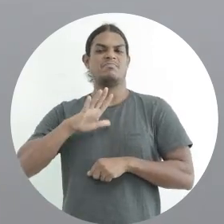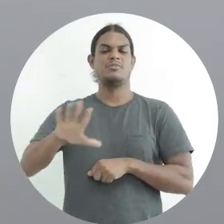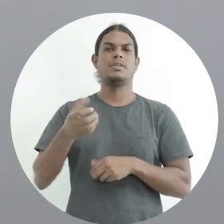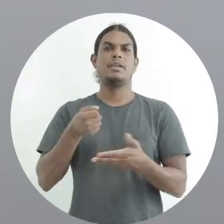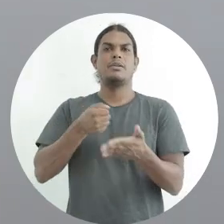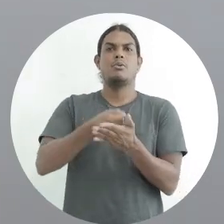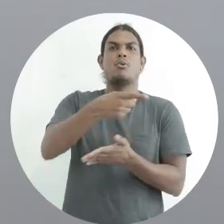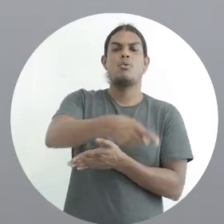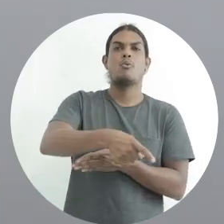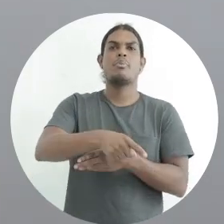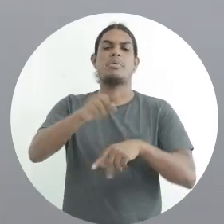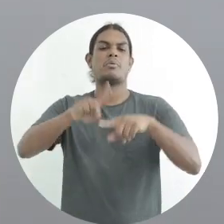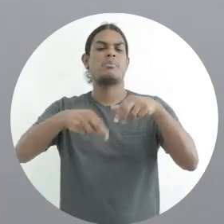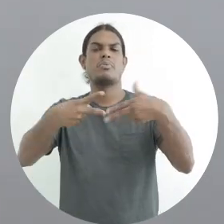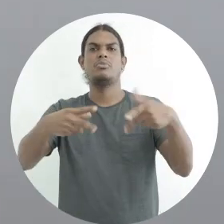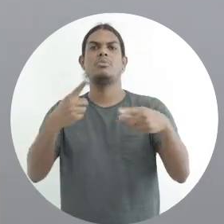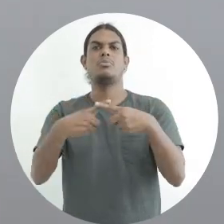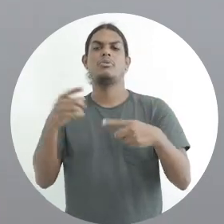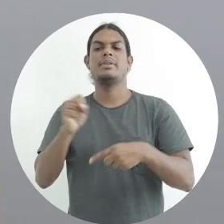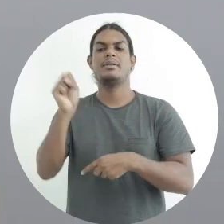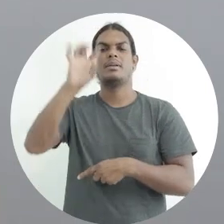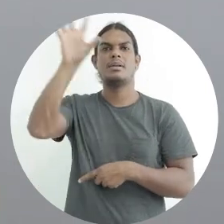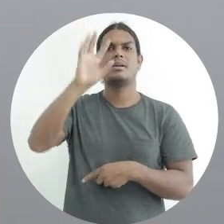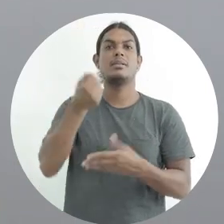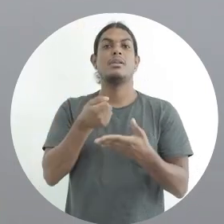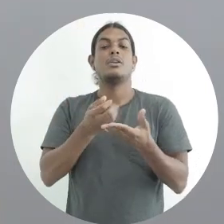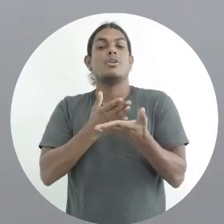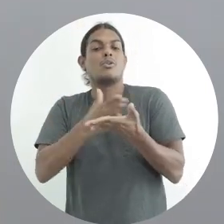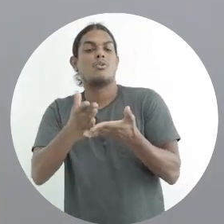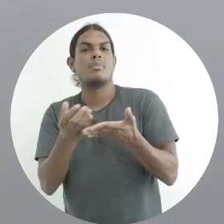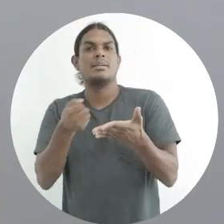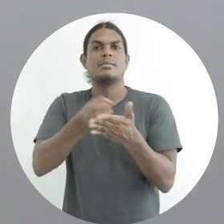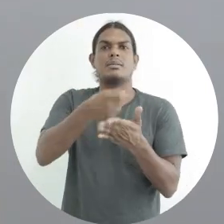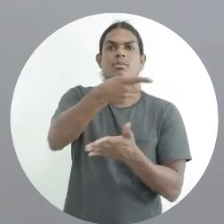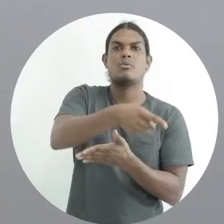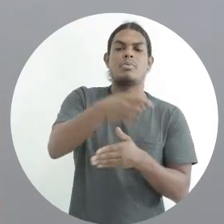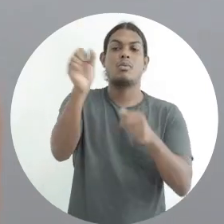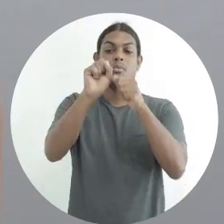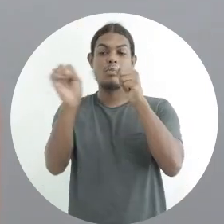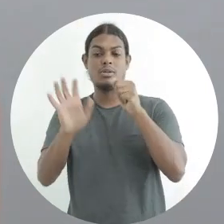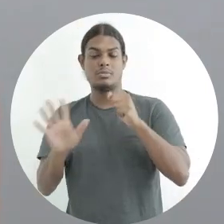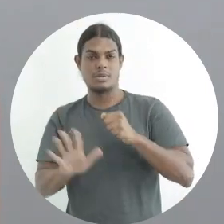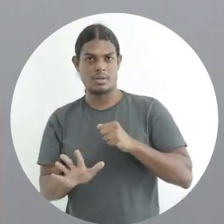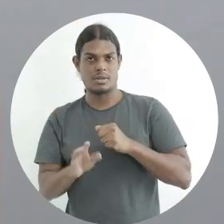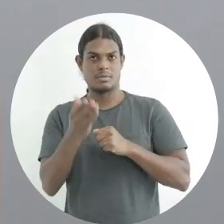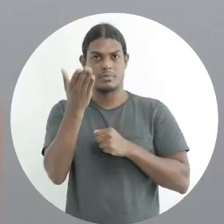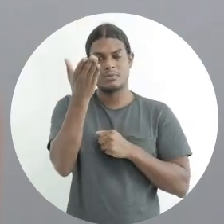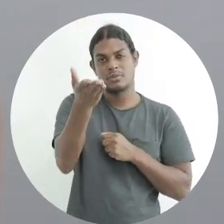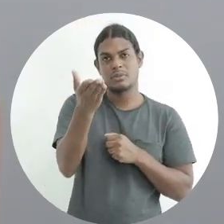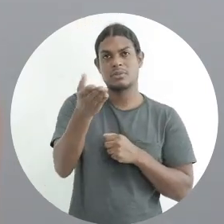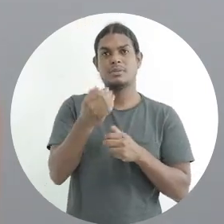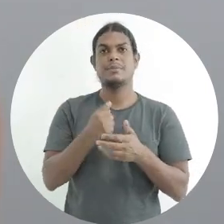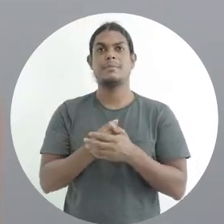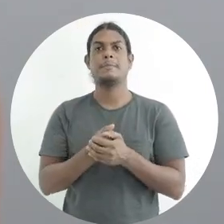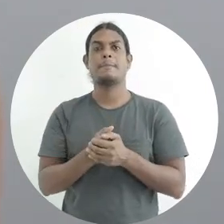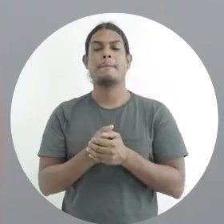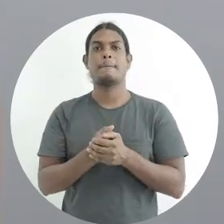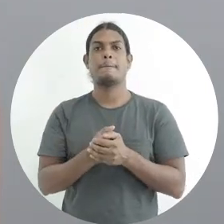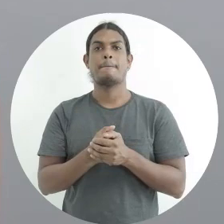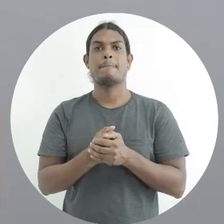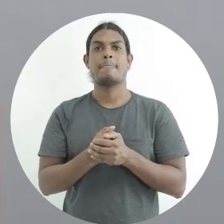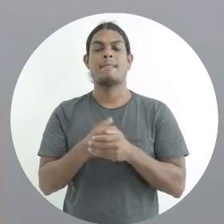está muito caro e passamos a consumir um produto similar, então a gente termina por forçar